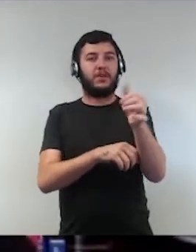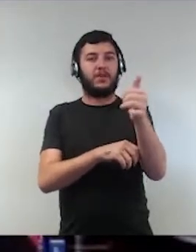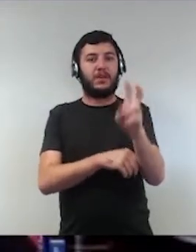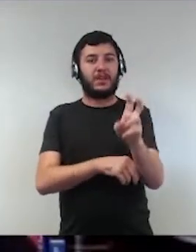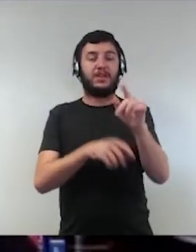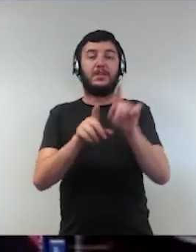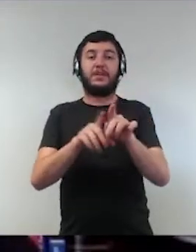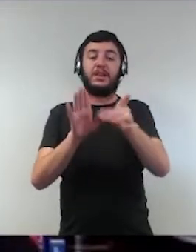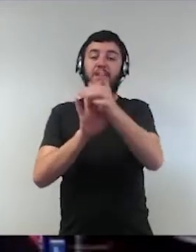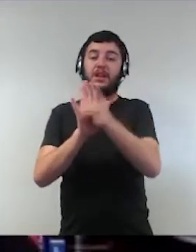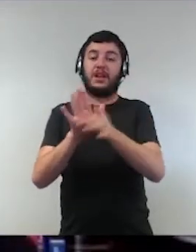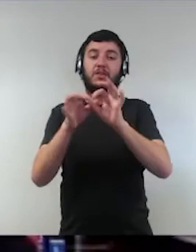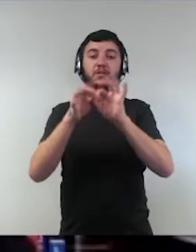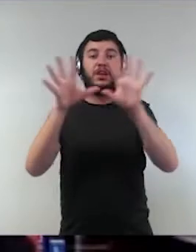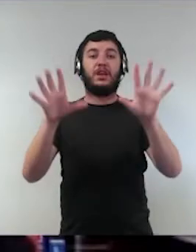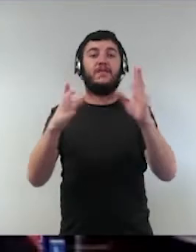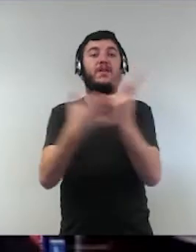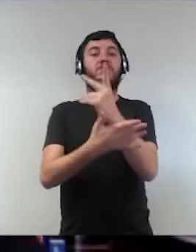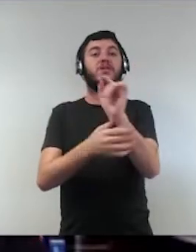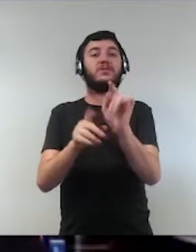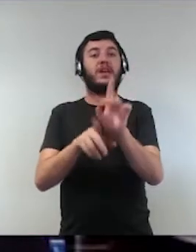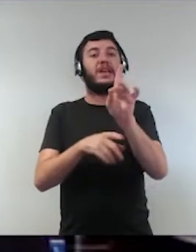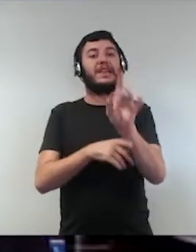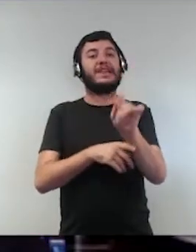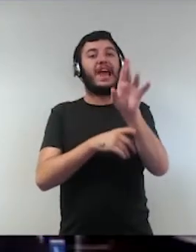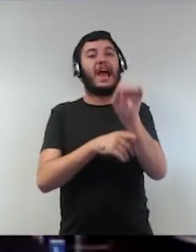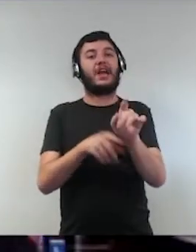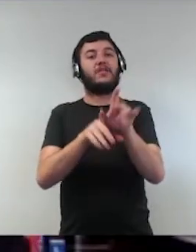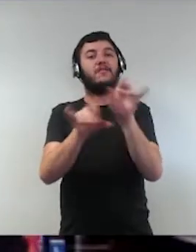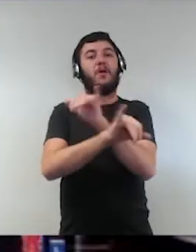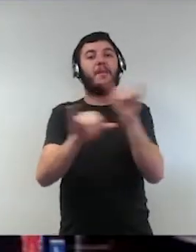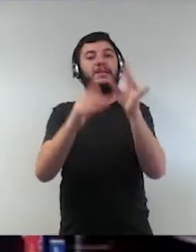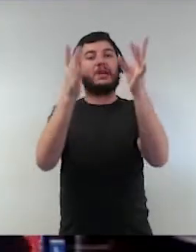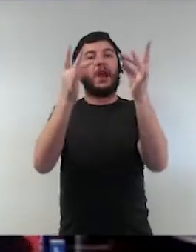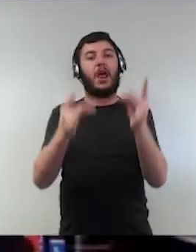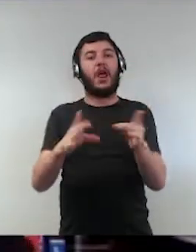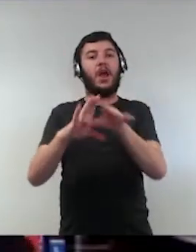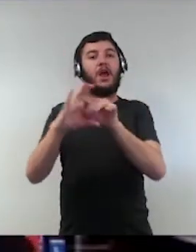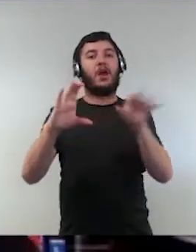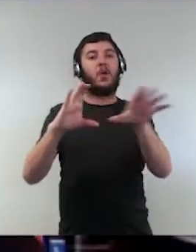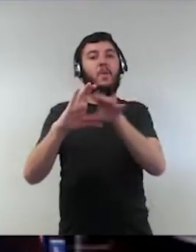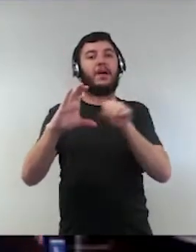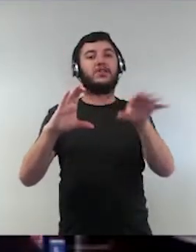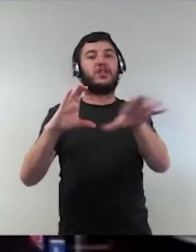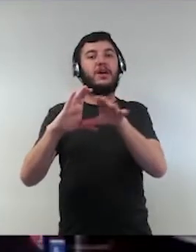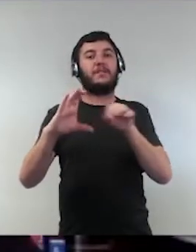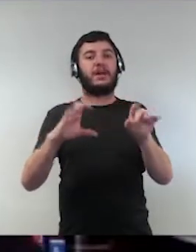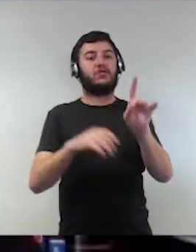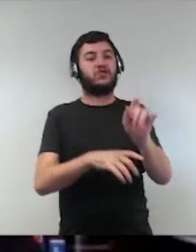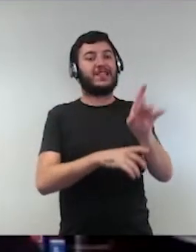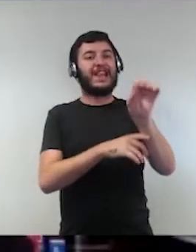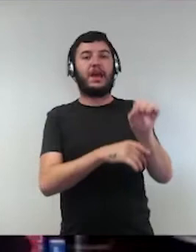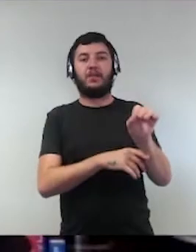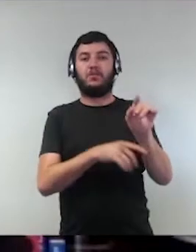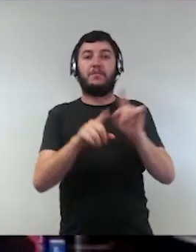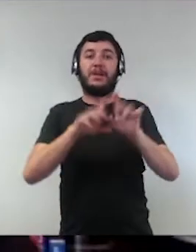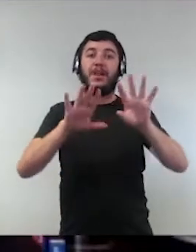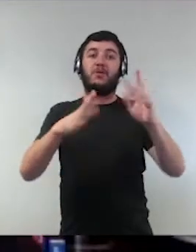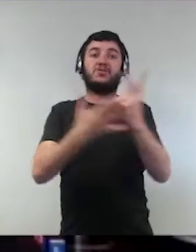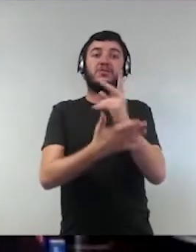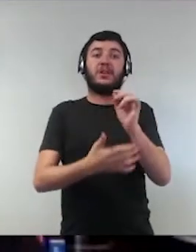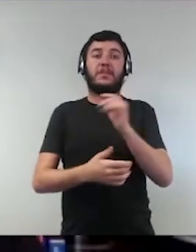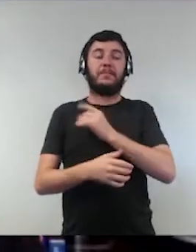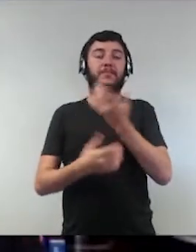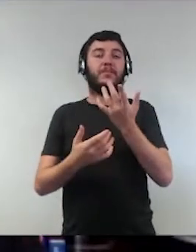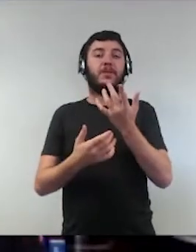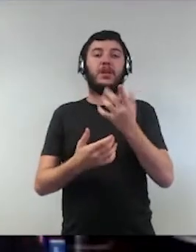por autorizar um compartilhamento extremamente amplo no âmbito da administração pública de dados, sem que haja uma